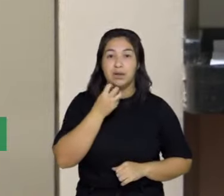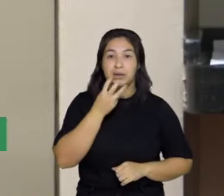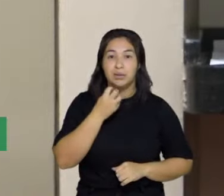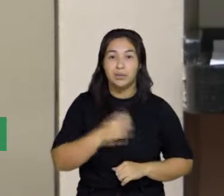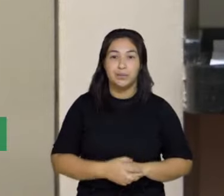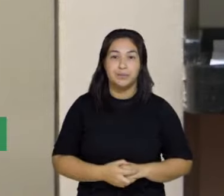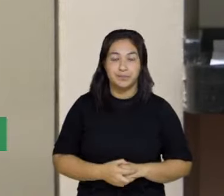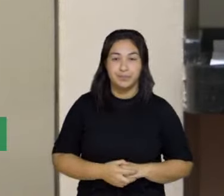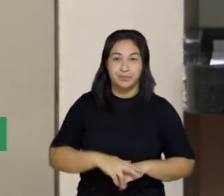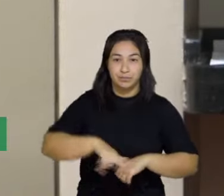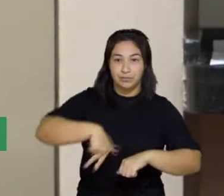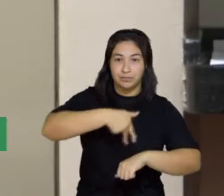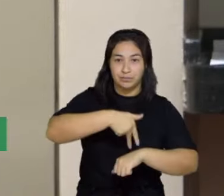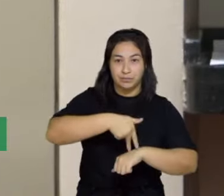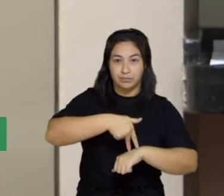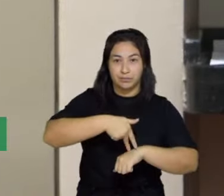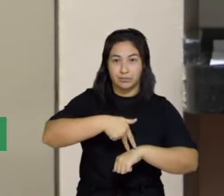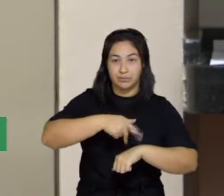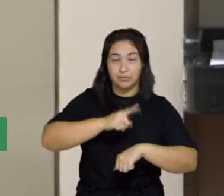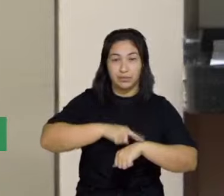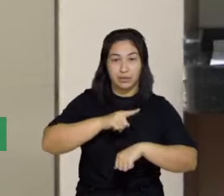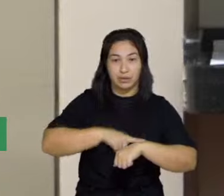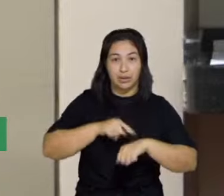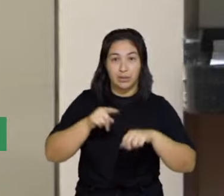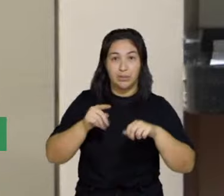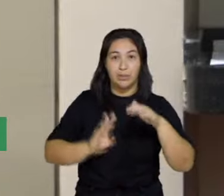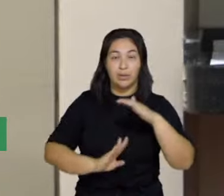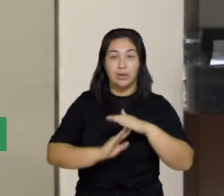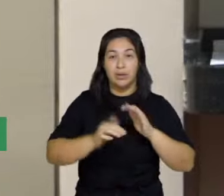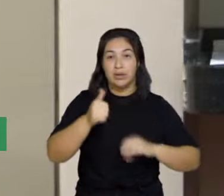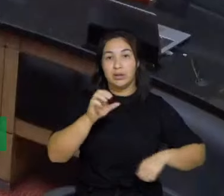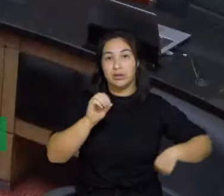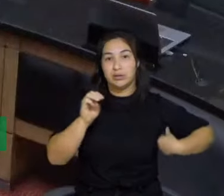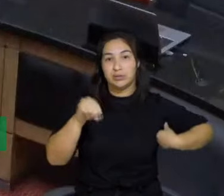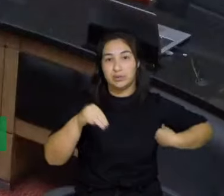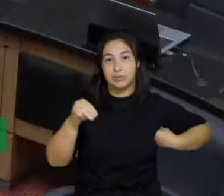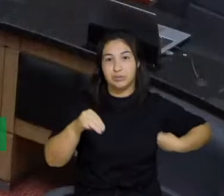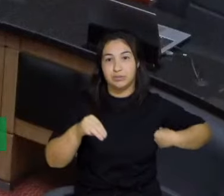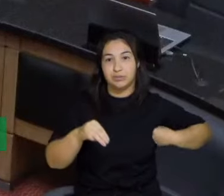para uso da palavra, pelo prazo de até 10 minutos.